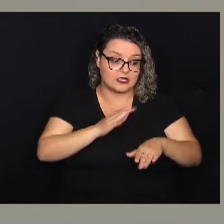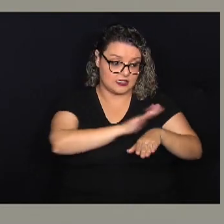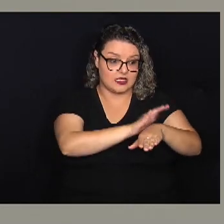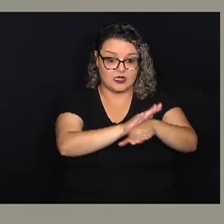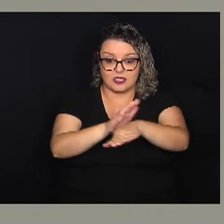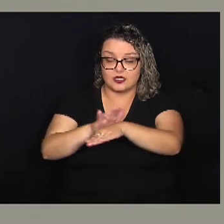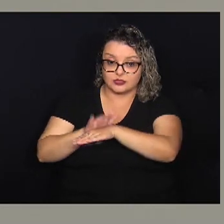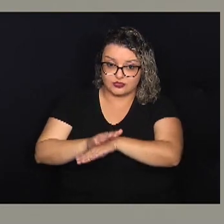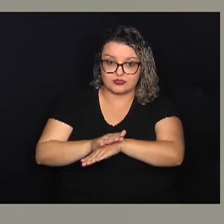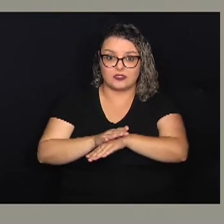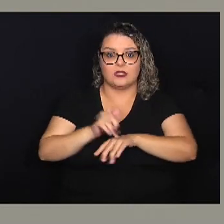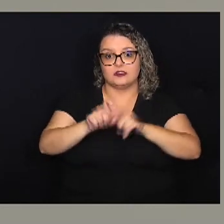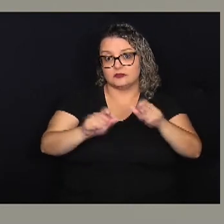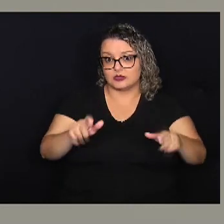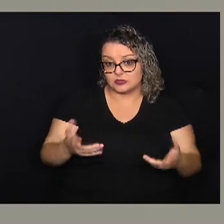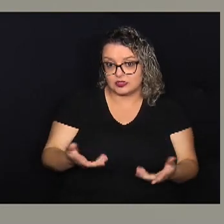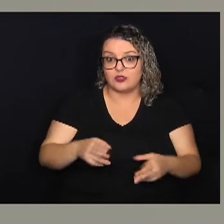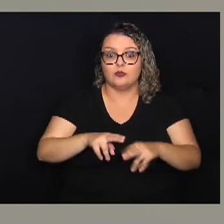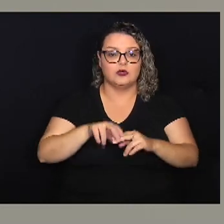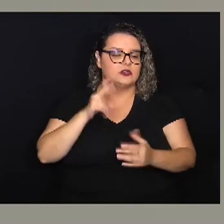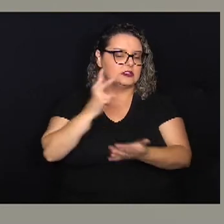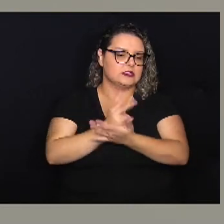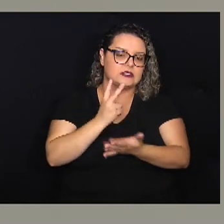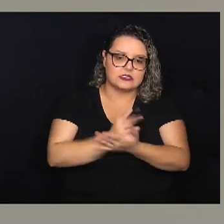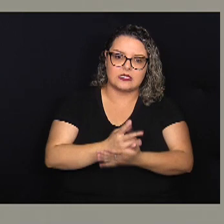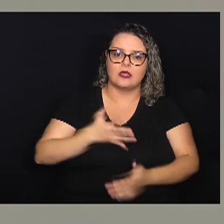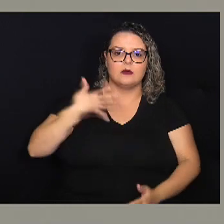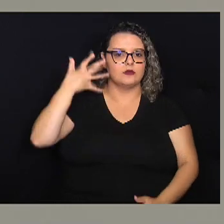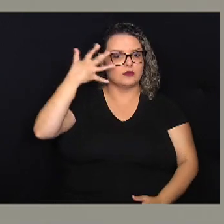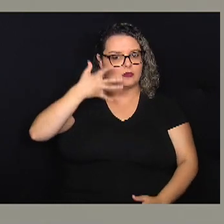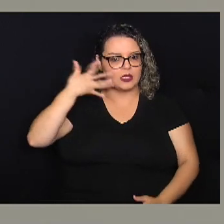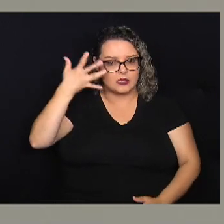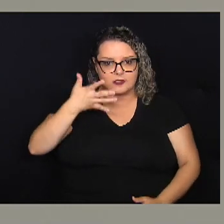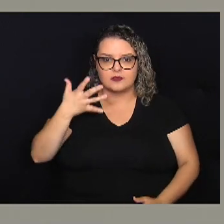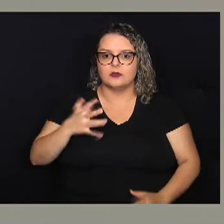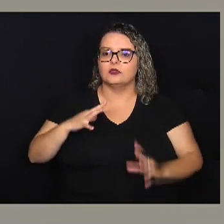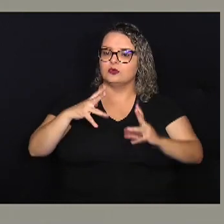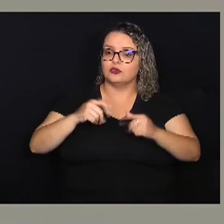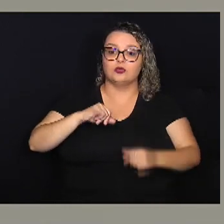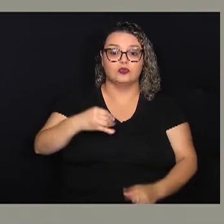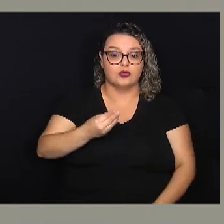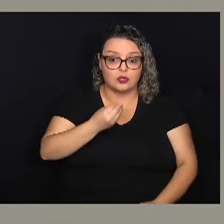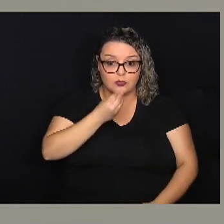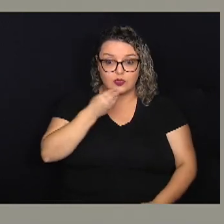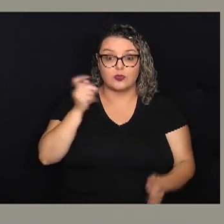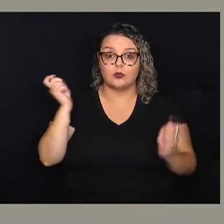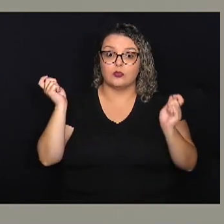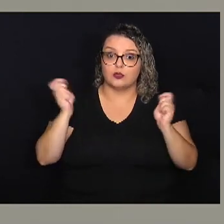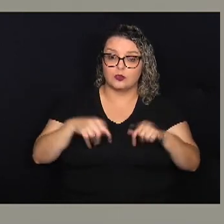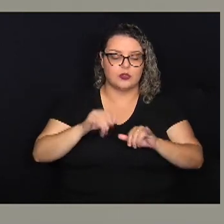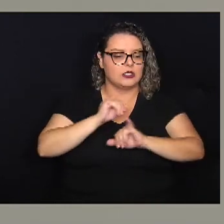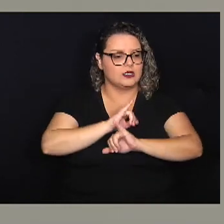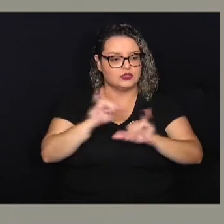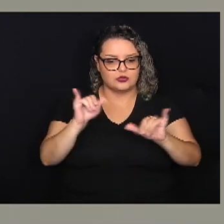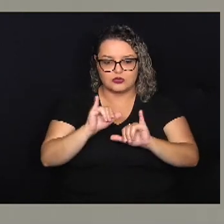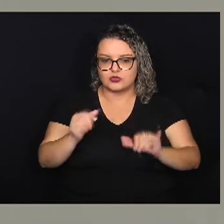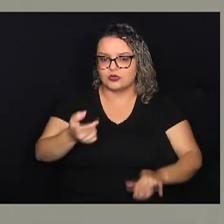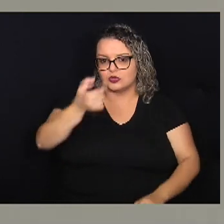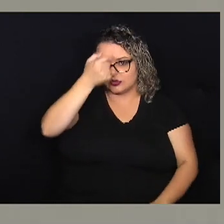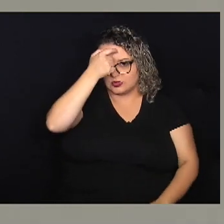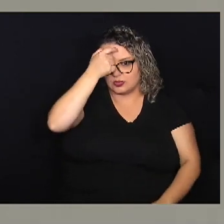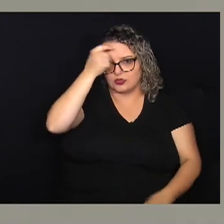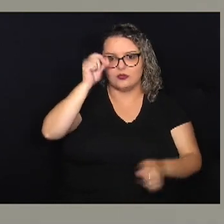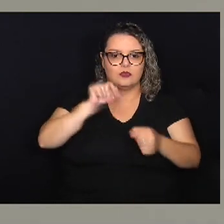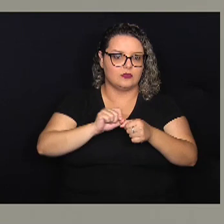outras pessoas. Então, por isso que eu sempre faço palestras, toda oportunidade que eu puder de divulgar, de conscientizar, eu vou fazer